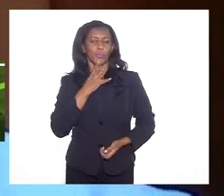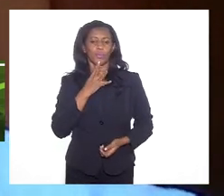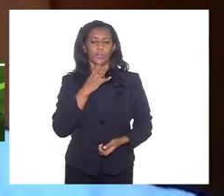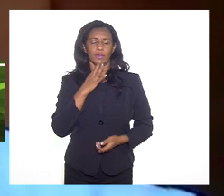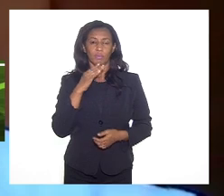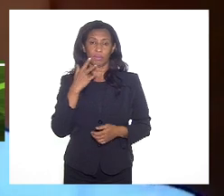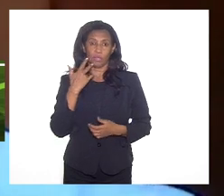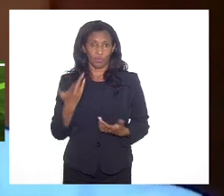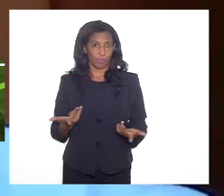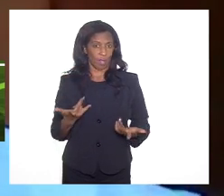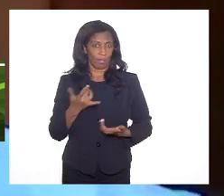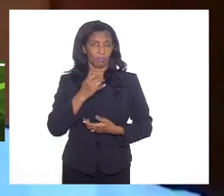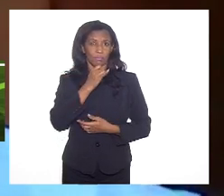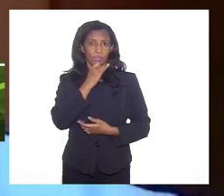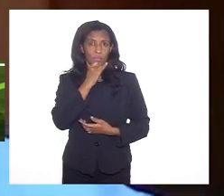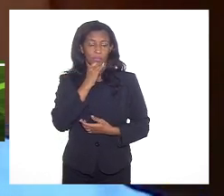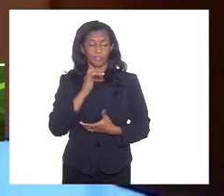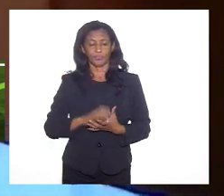gente fala, por exemplo,